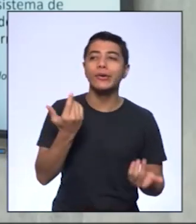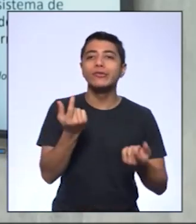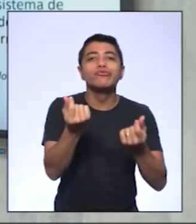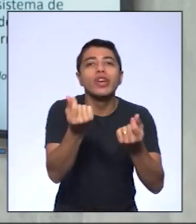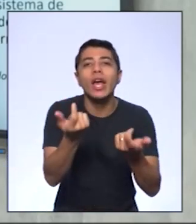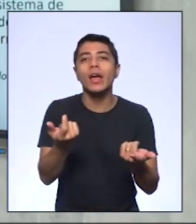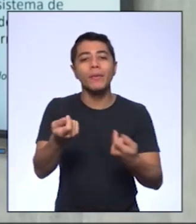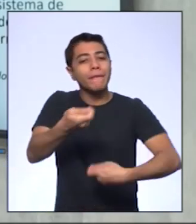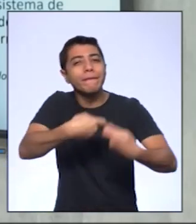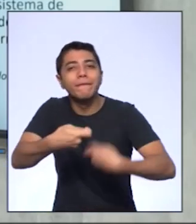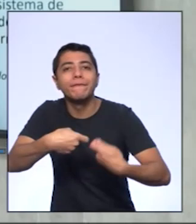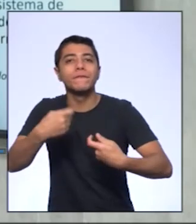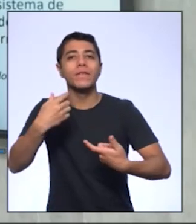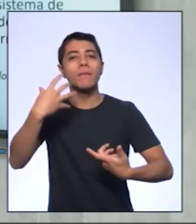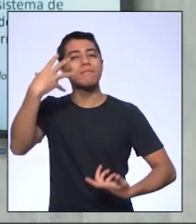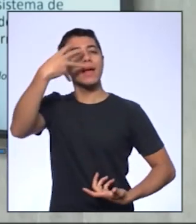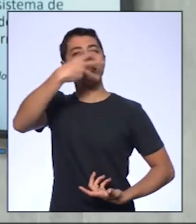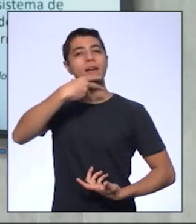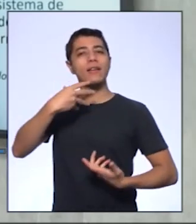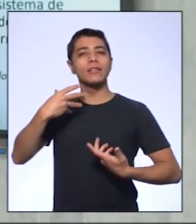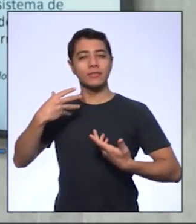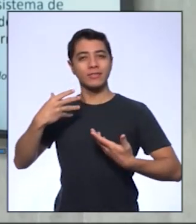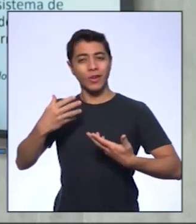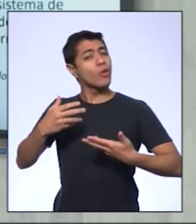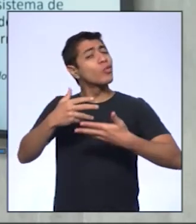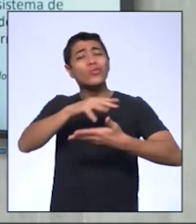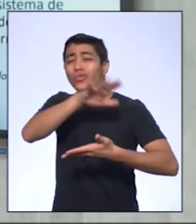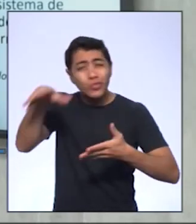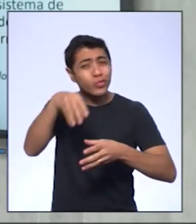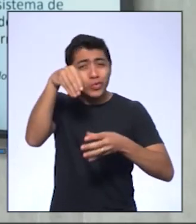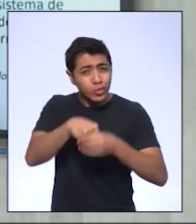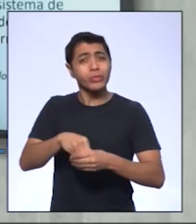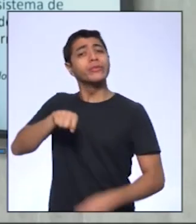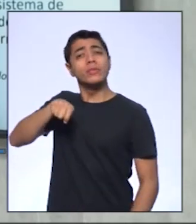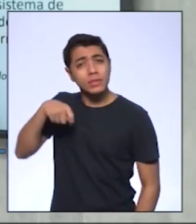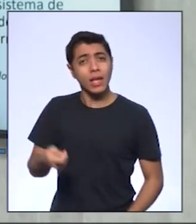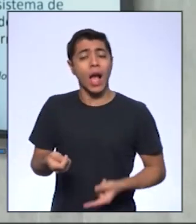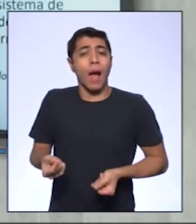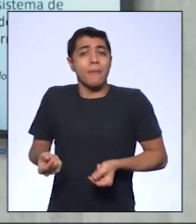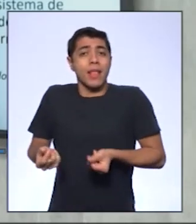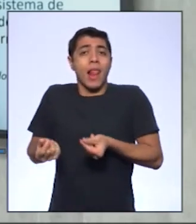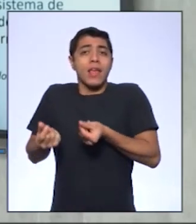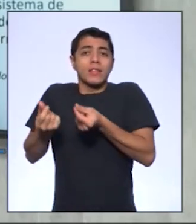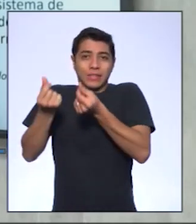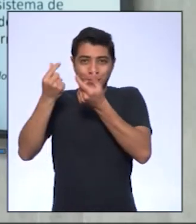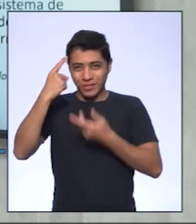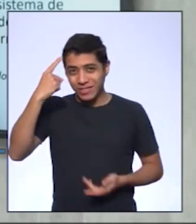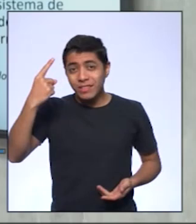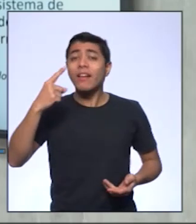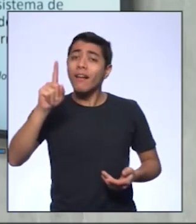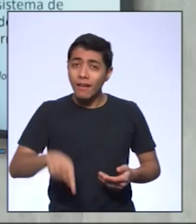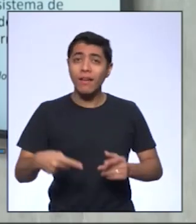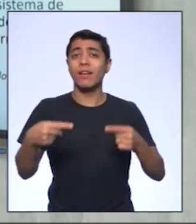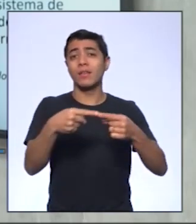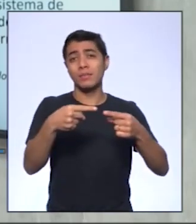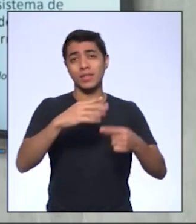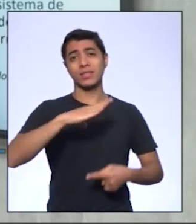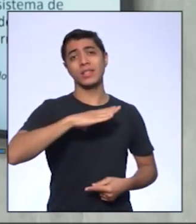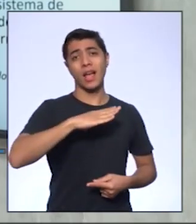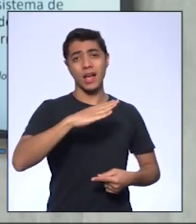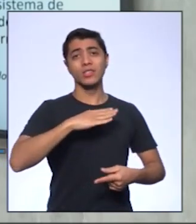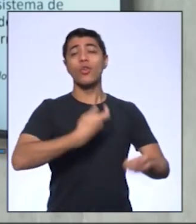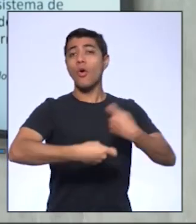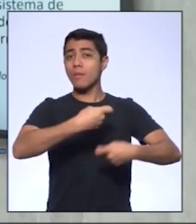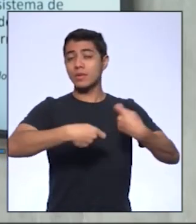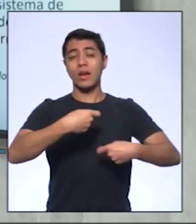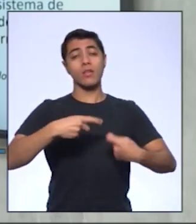de concentração populacional, de comércio, nossa senhora. Então ele exaltando, né, a cidade, pô, e comercial e capitalista, nossa